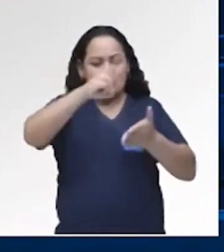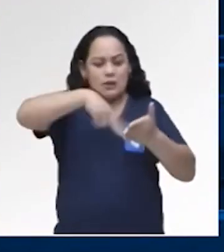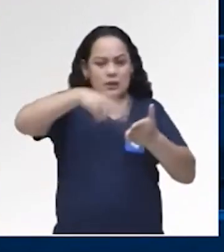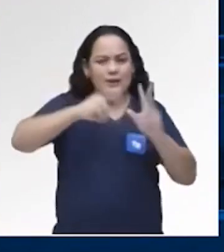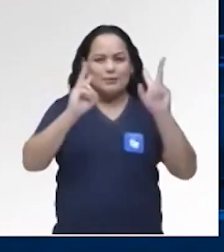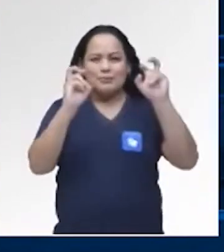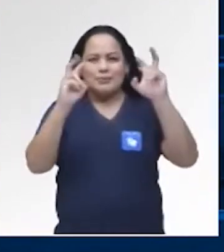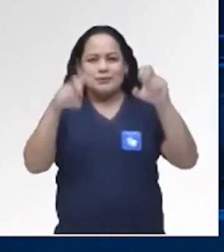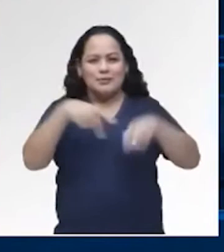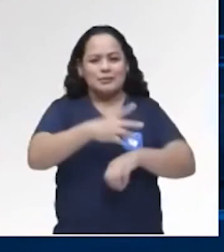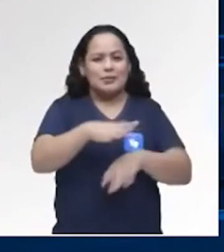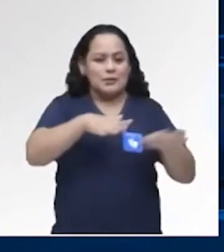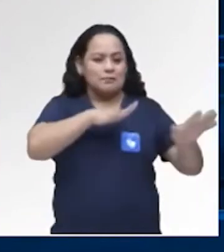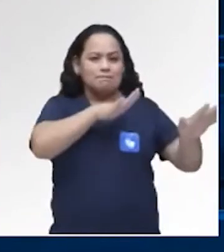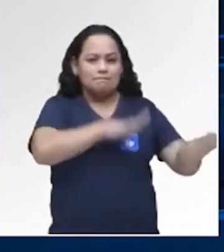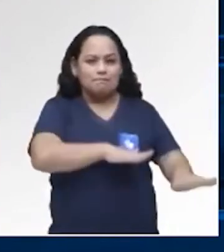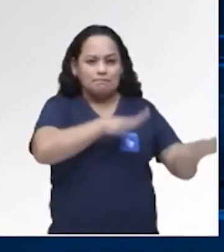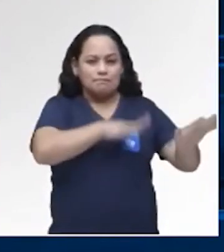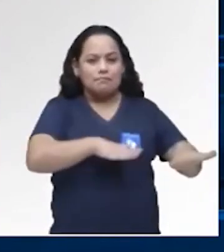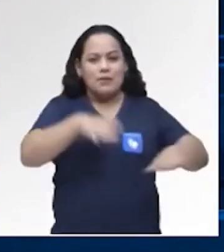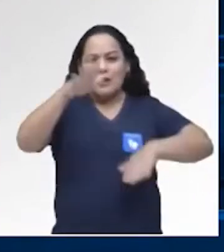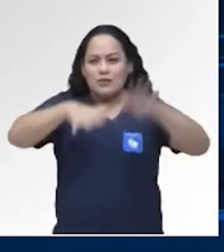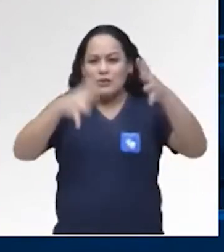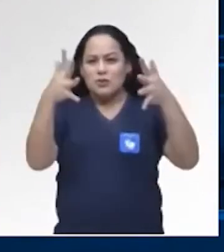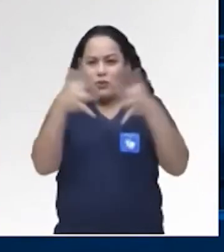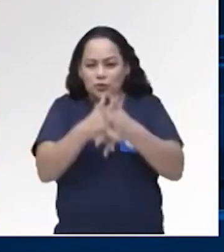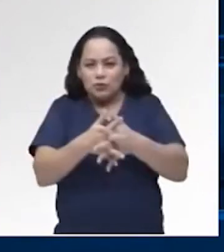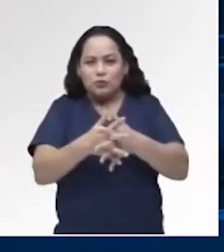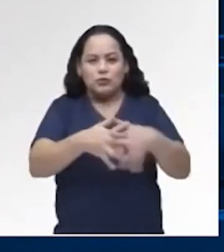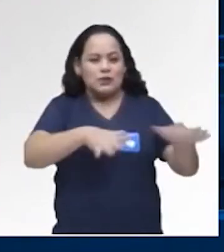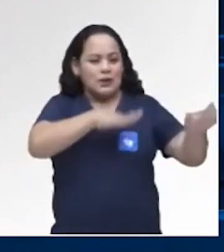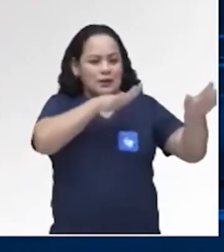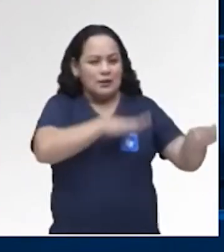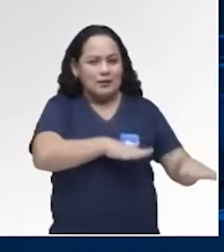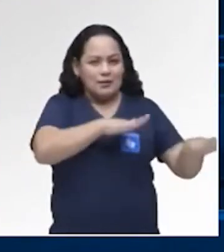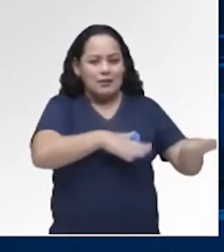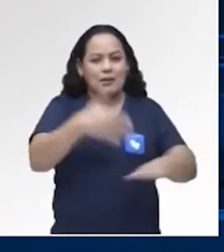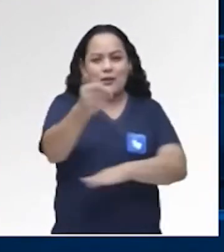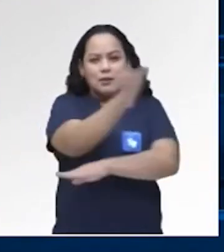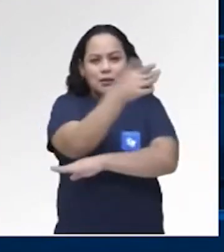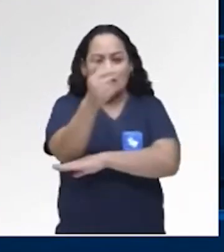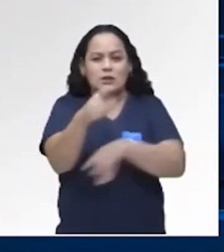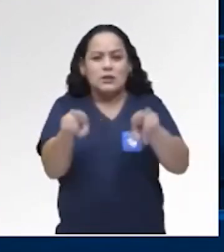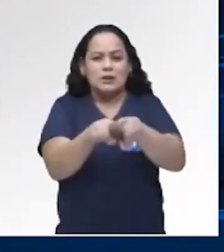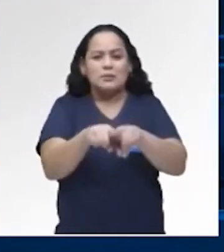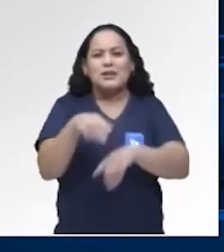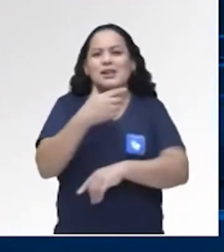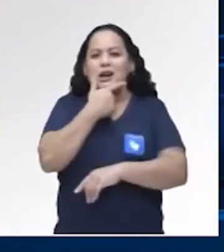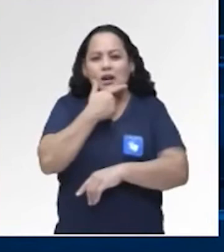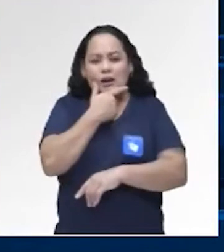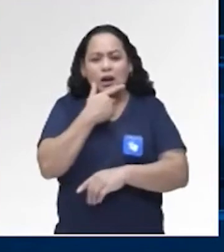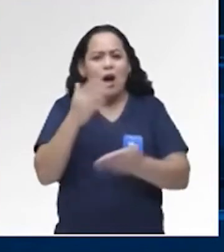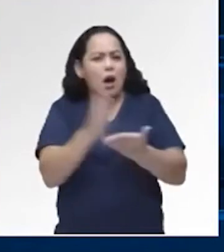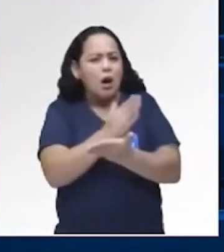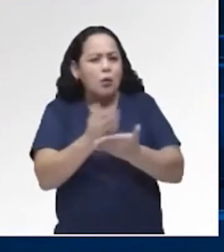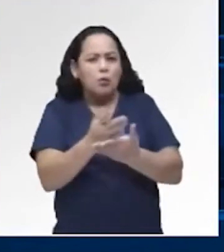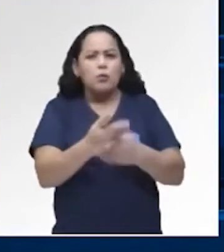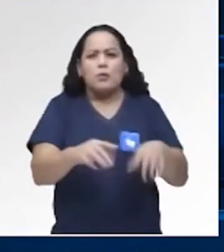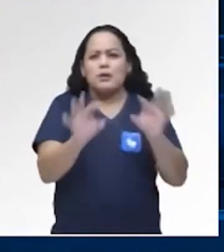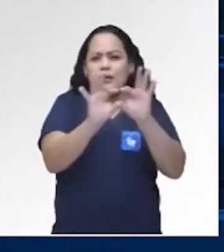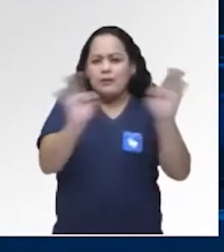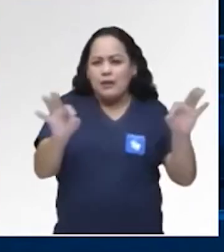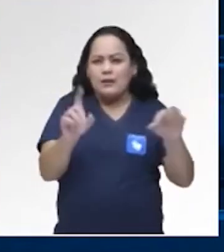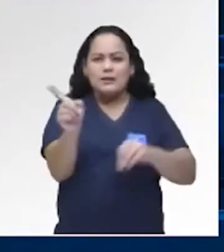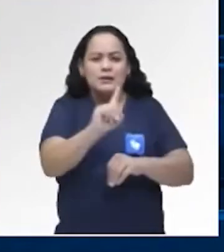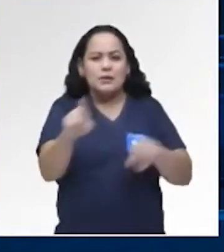né? Que às vezes se confunde a bandeira do Reino Unido com a Inglaterra. Nesse texto havia algumas frases negativas, né, interrogativas, que nós vamos